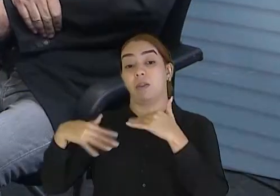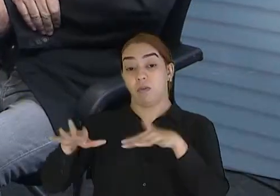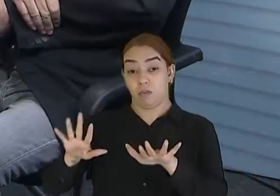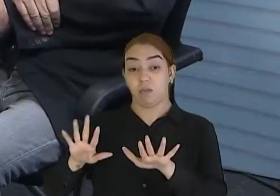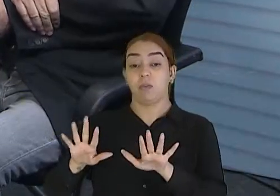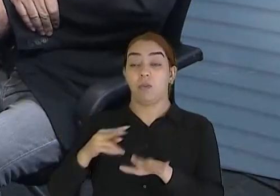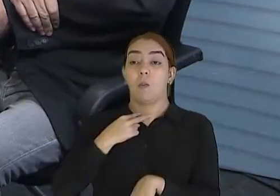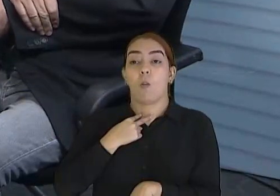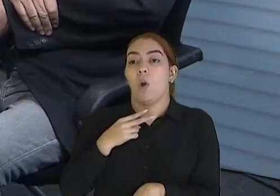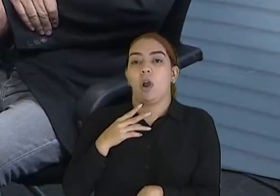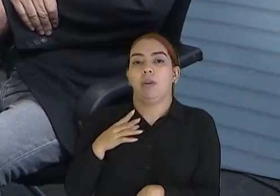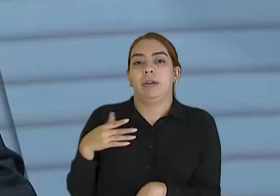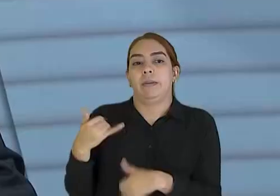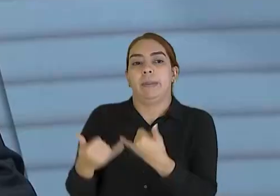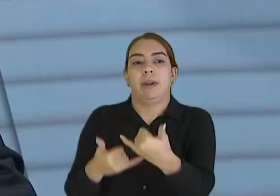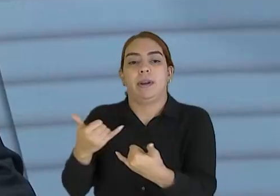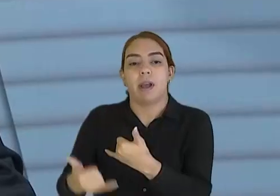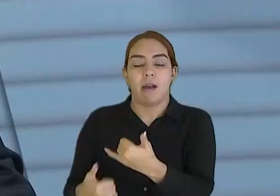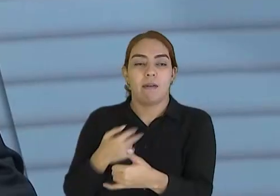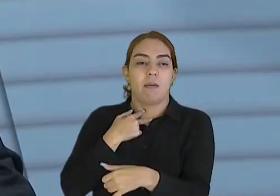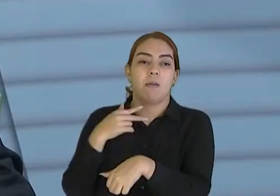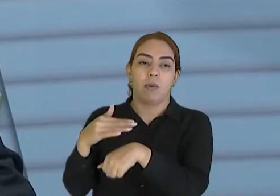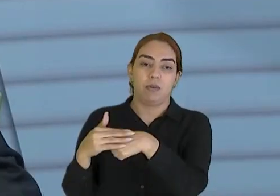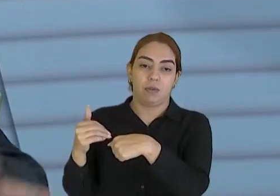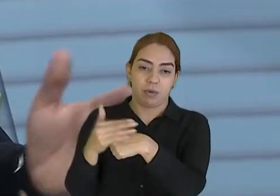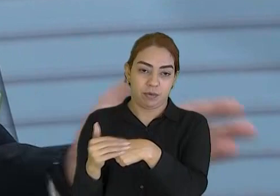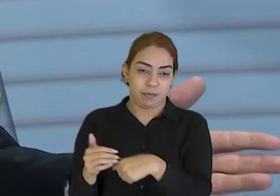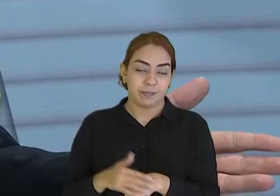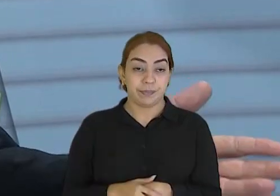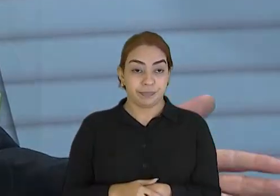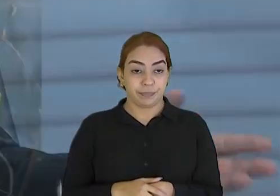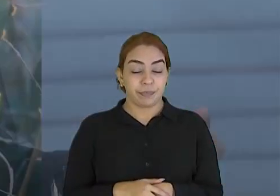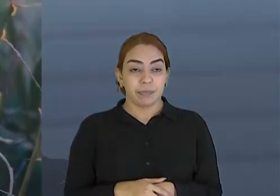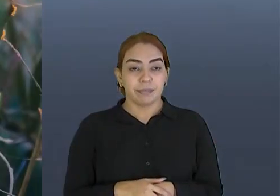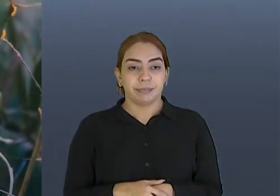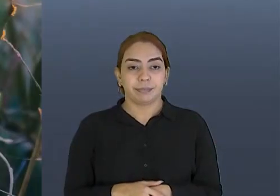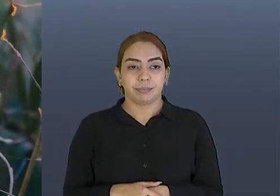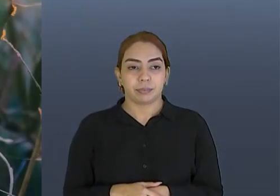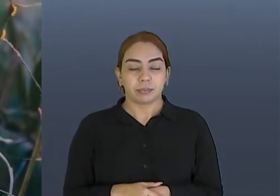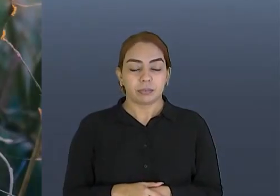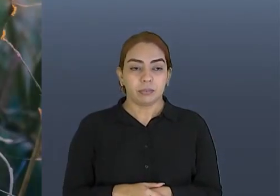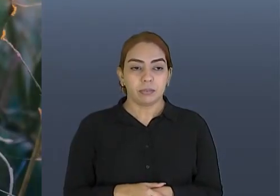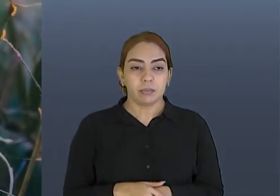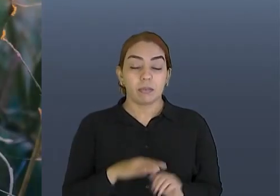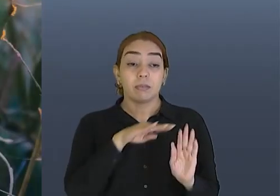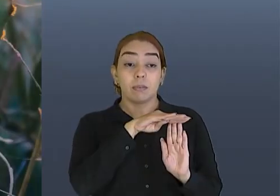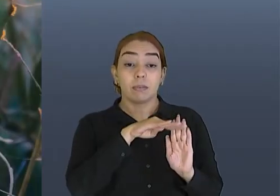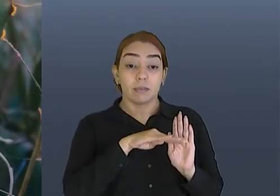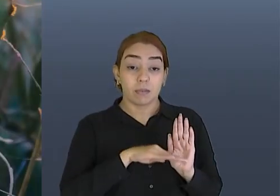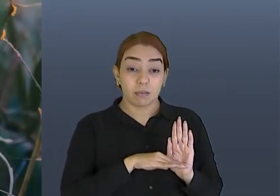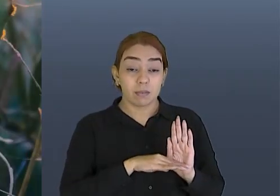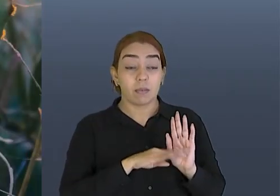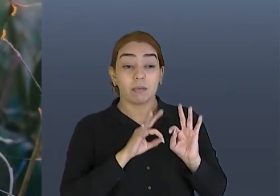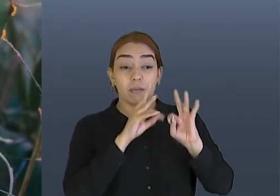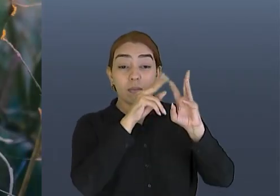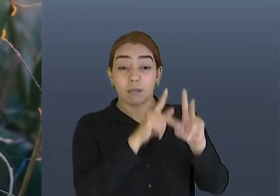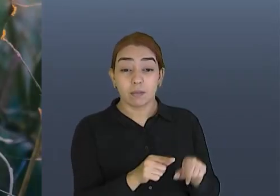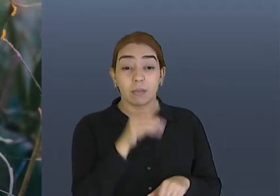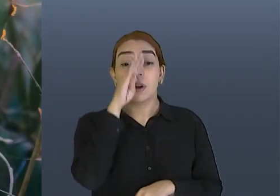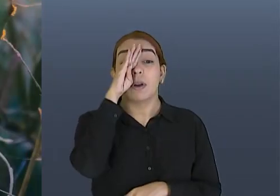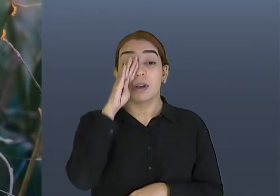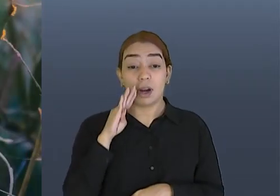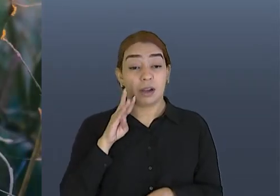deixa ele quietinho. Mas essa exposição está belíssima, né? Então, eu convido a todos. E outra coisa, toda a programação é gratuita. Então, vão lá, vão